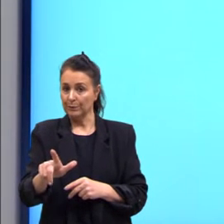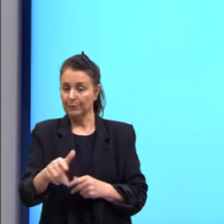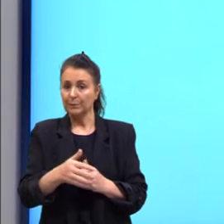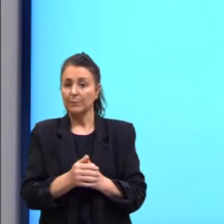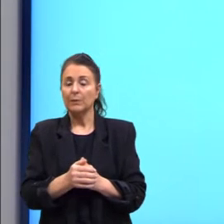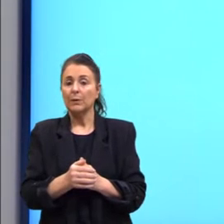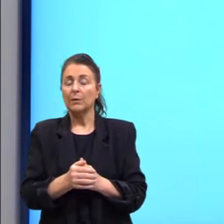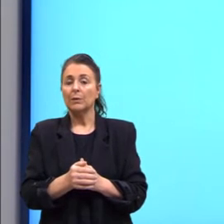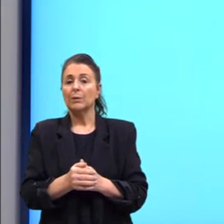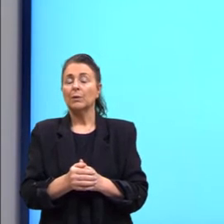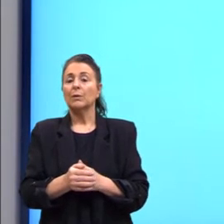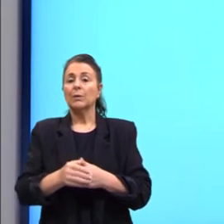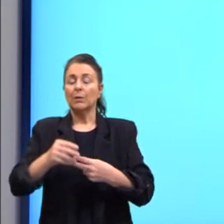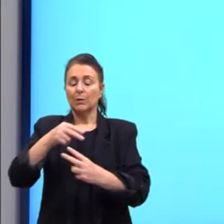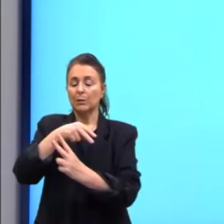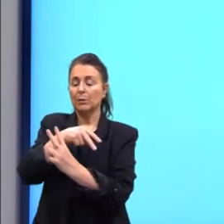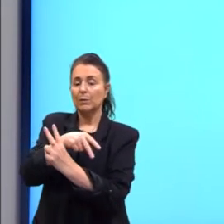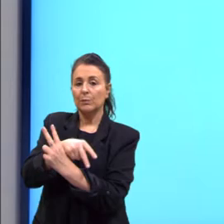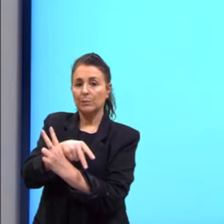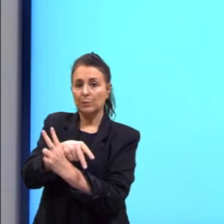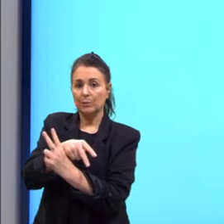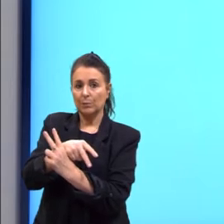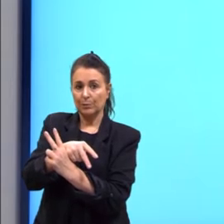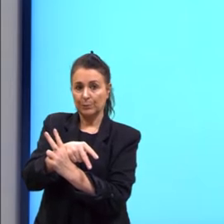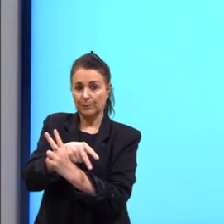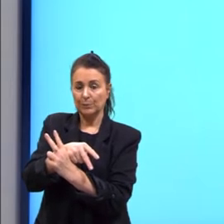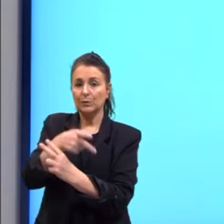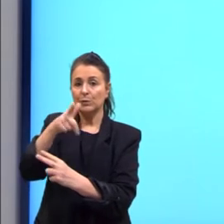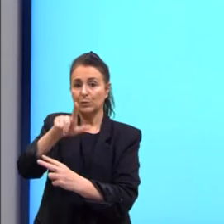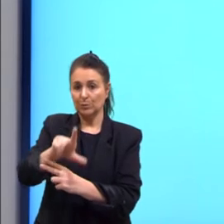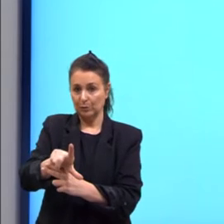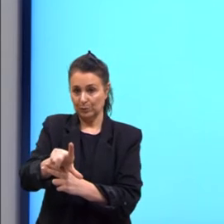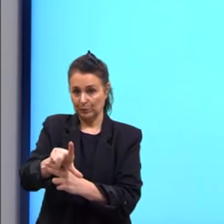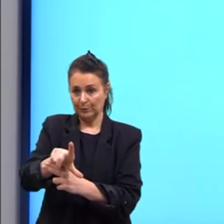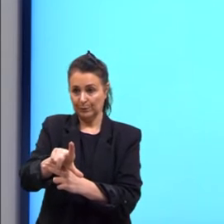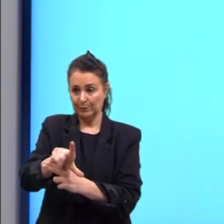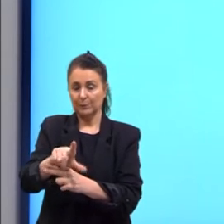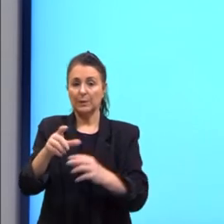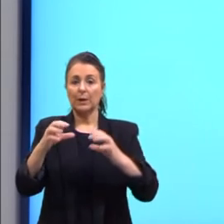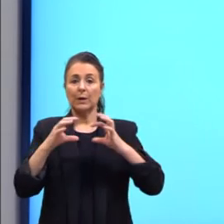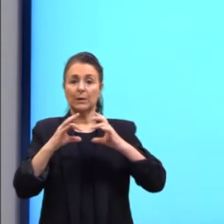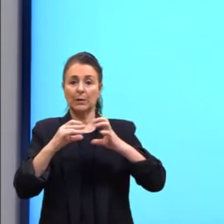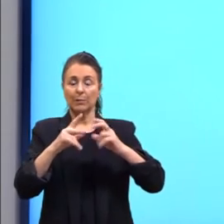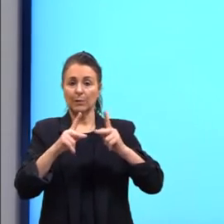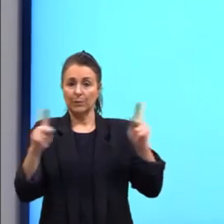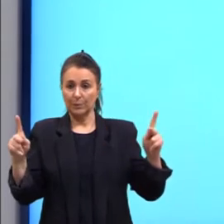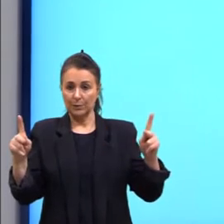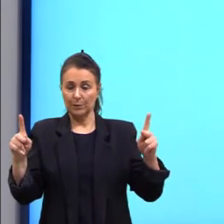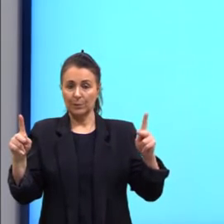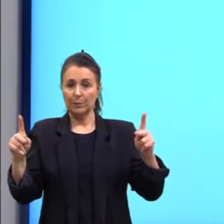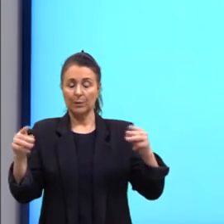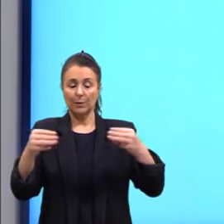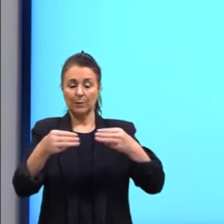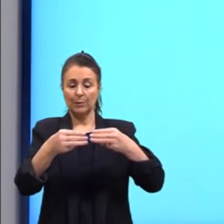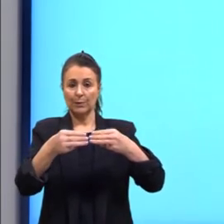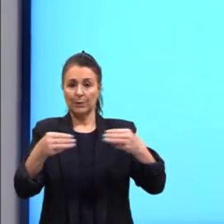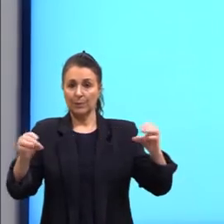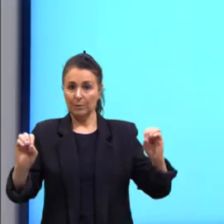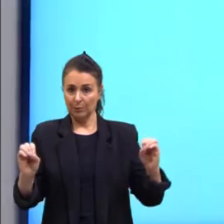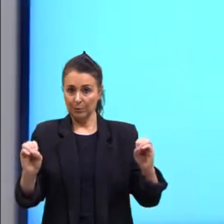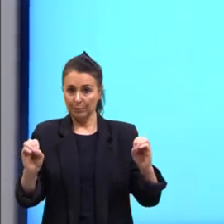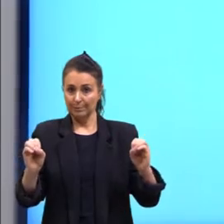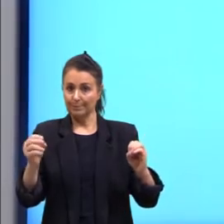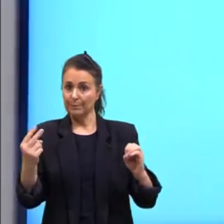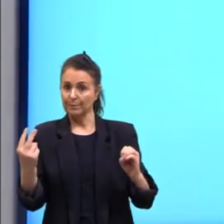Então os cromossomos homólogos ele se preparam uma profase 2 a metafase 2 eles vão